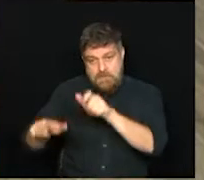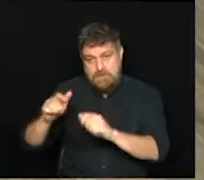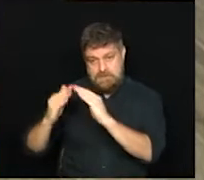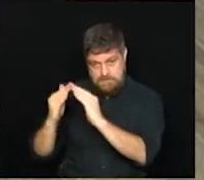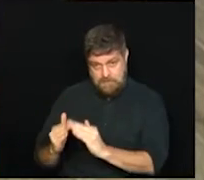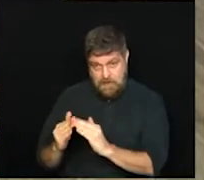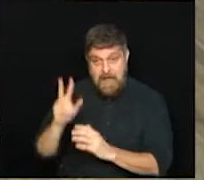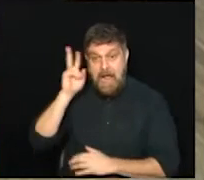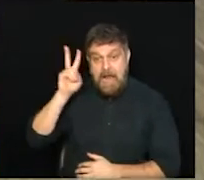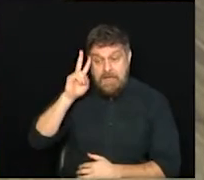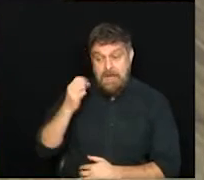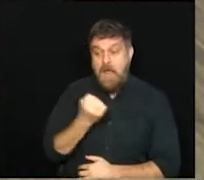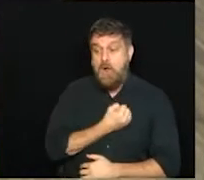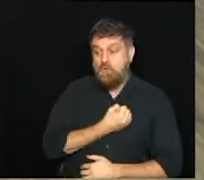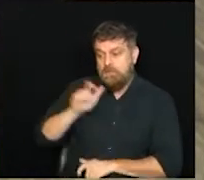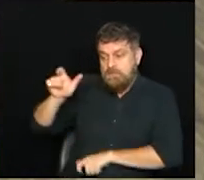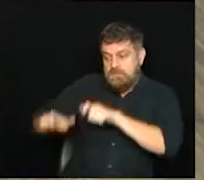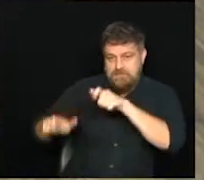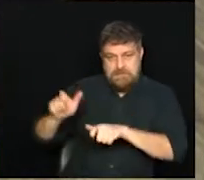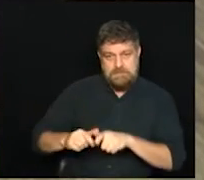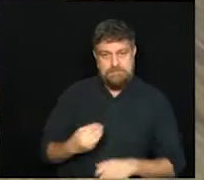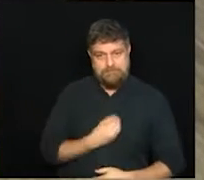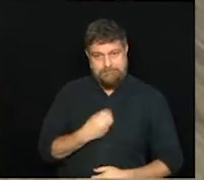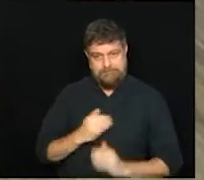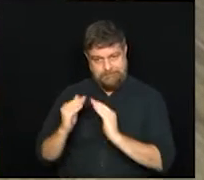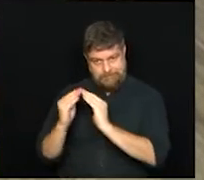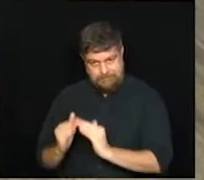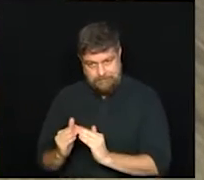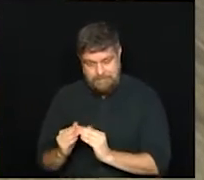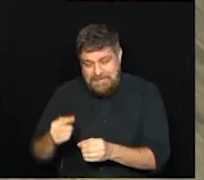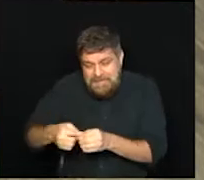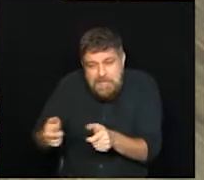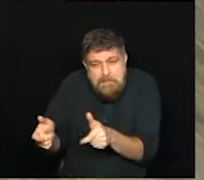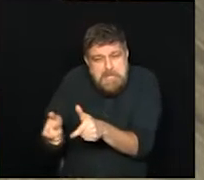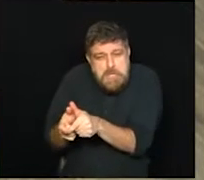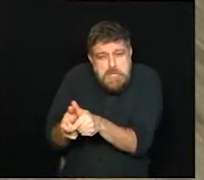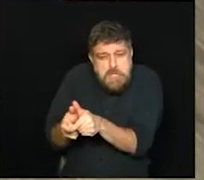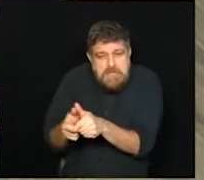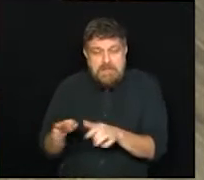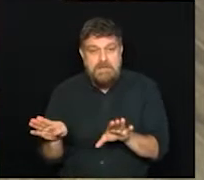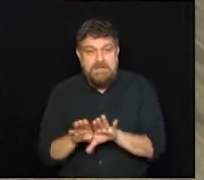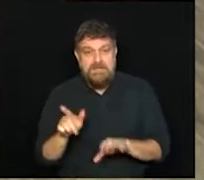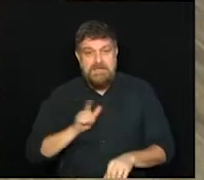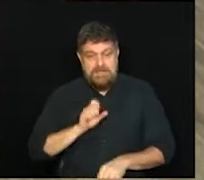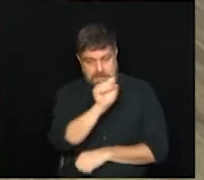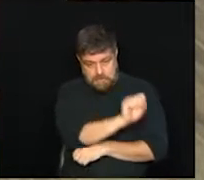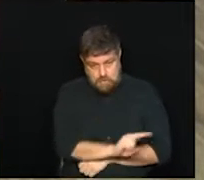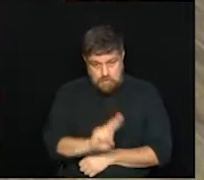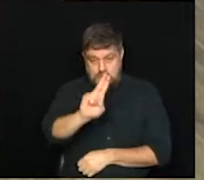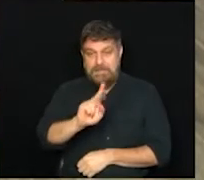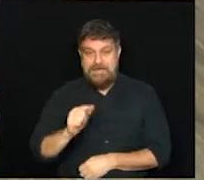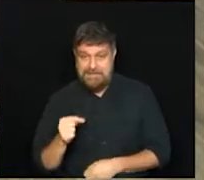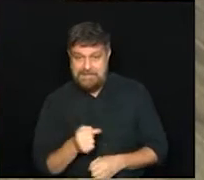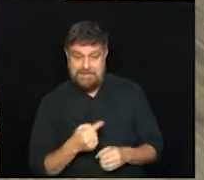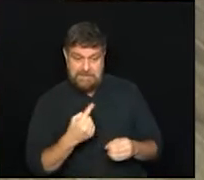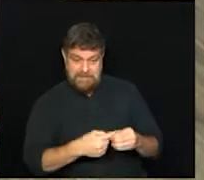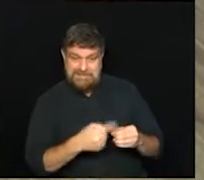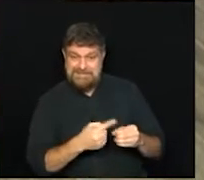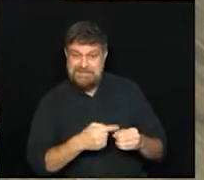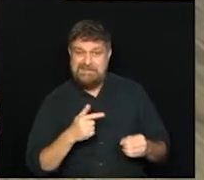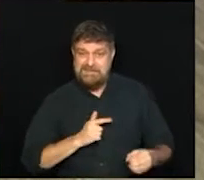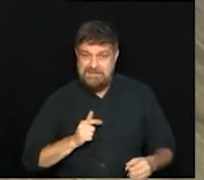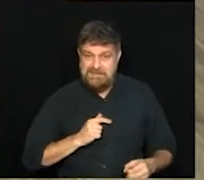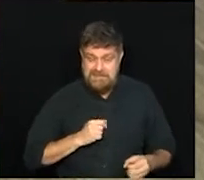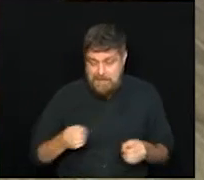sempre levar a questão dos habitantes em consideração. Temos ainda Sumaré, que é outra cidade conurbada